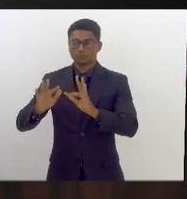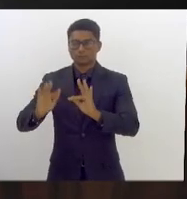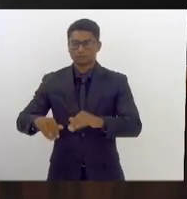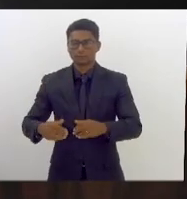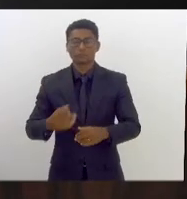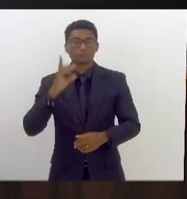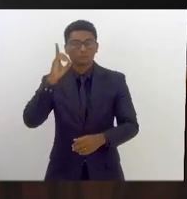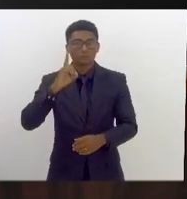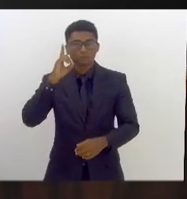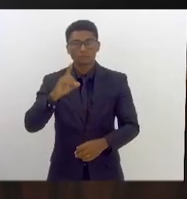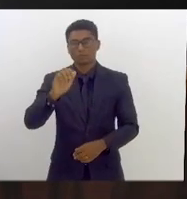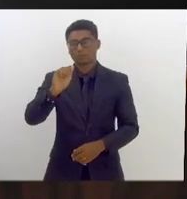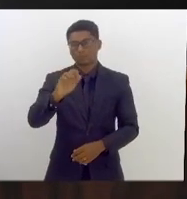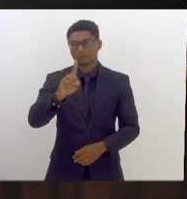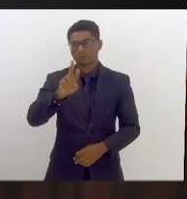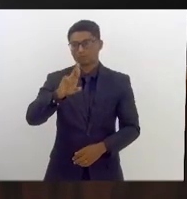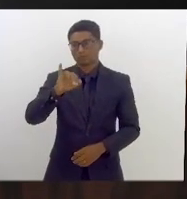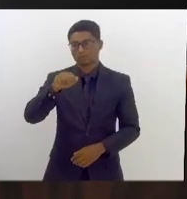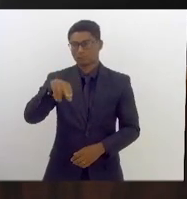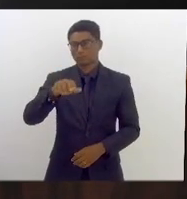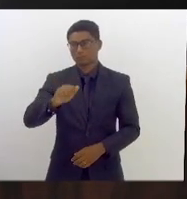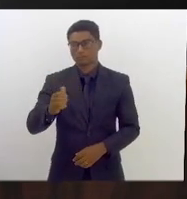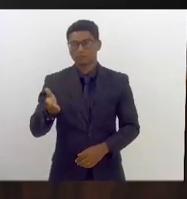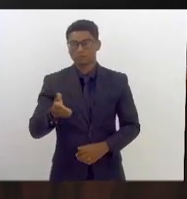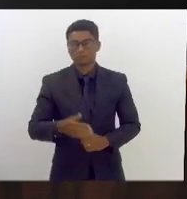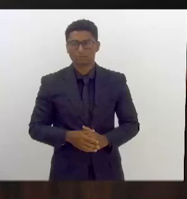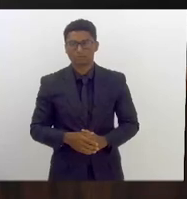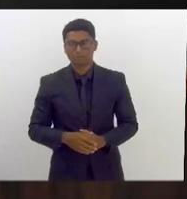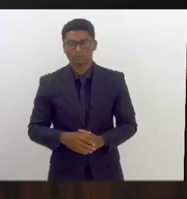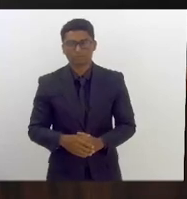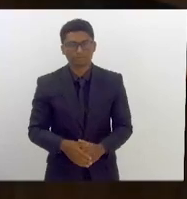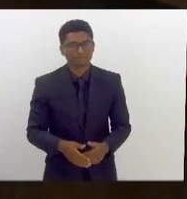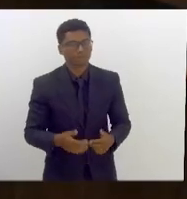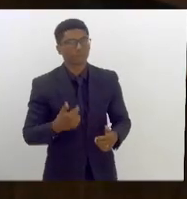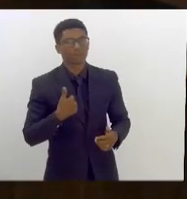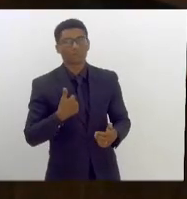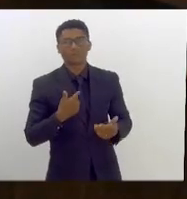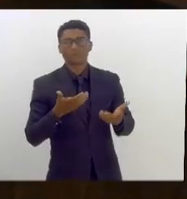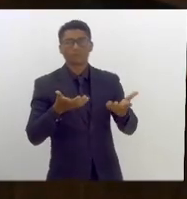Deputada Adriana Baltazar. Tia Ju, queria só